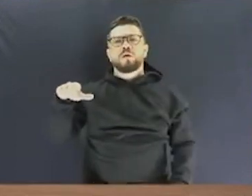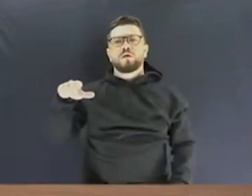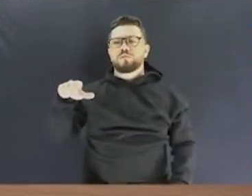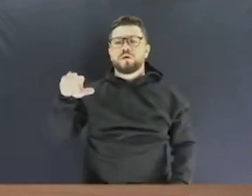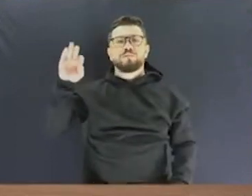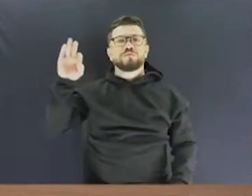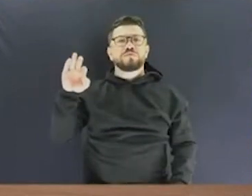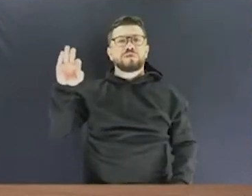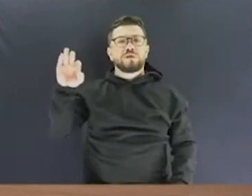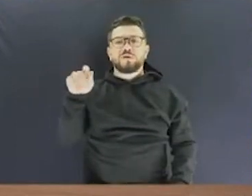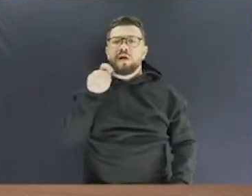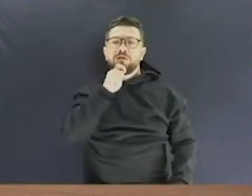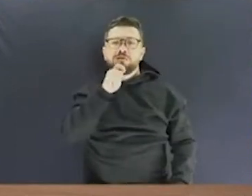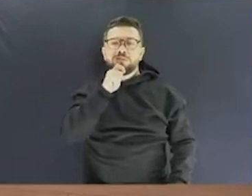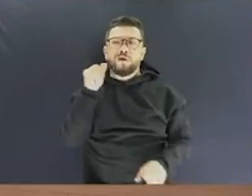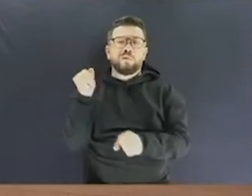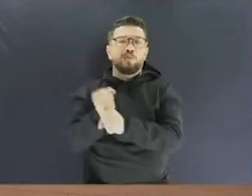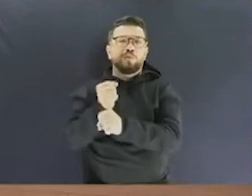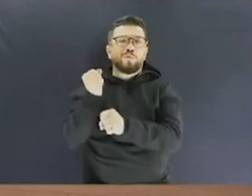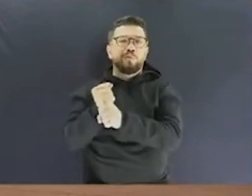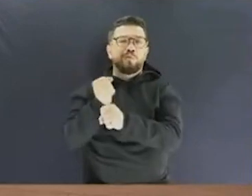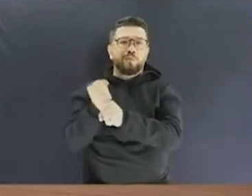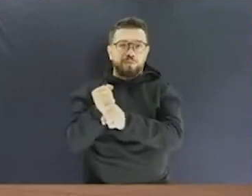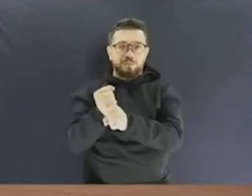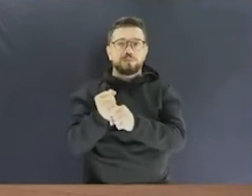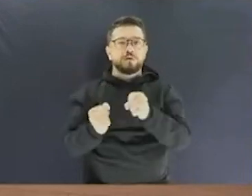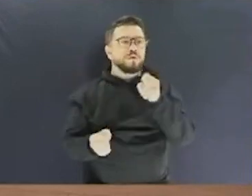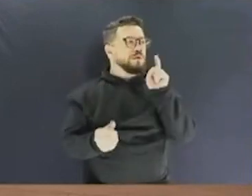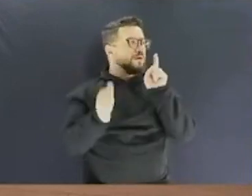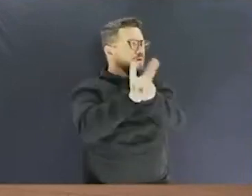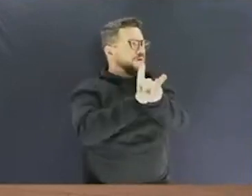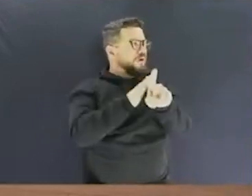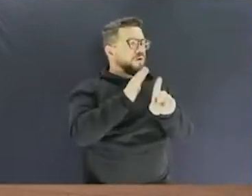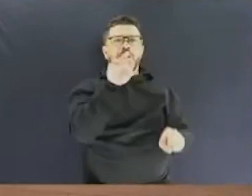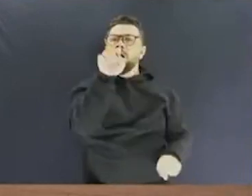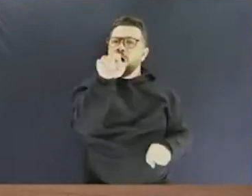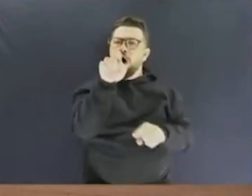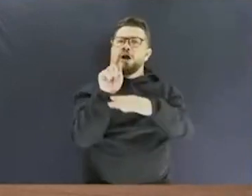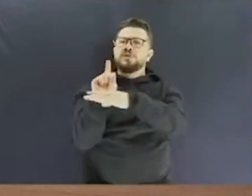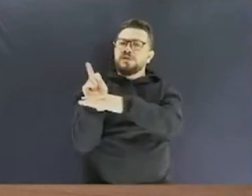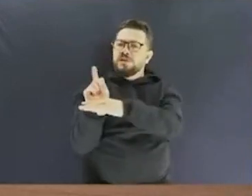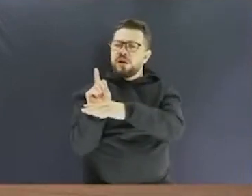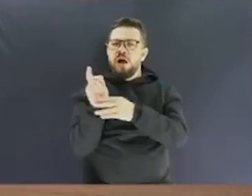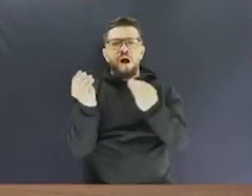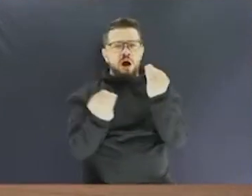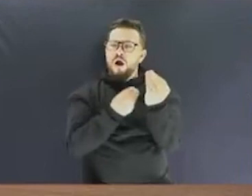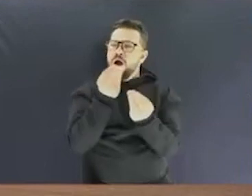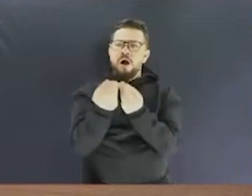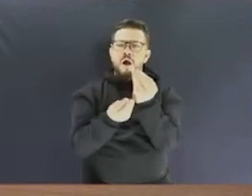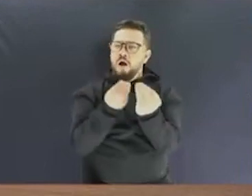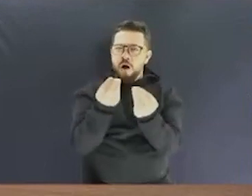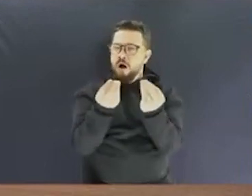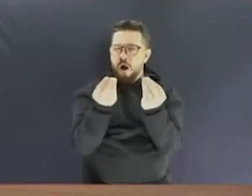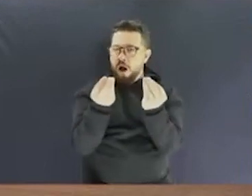né? Então, qual é a avaliação da gestão, se mesmo estando mais, né, ao final, será possível